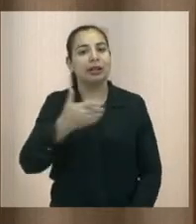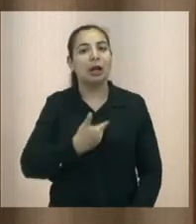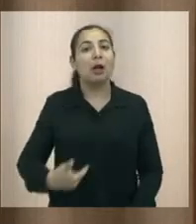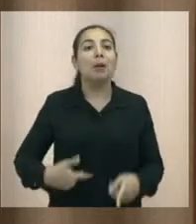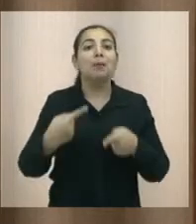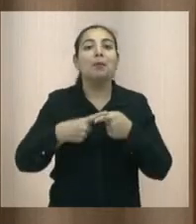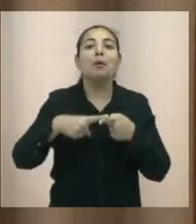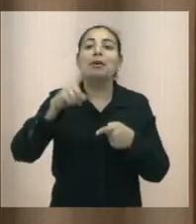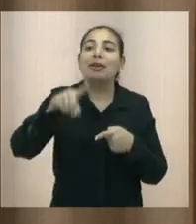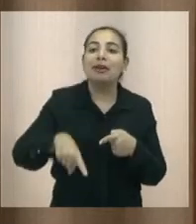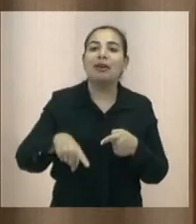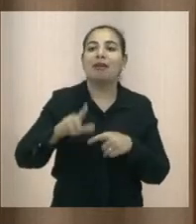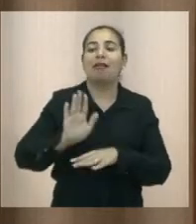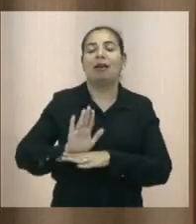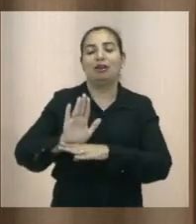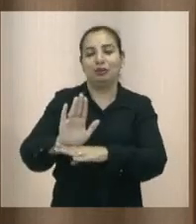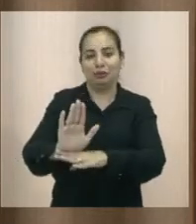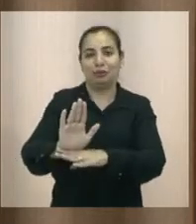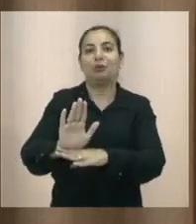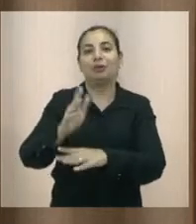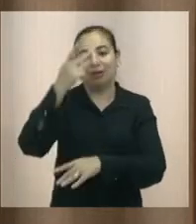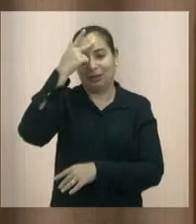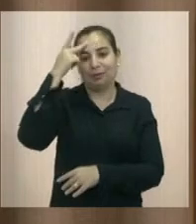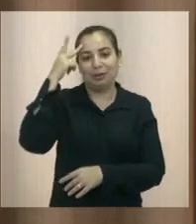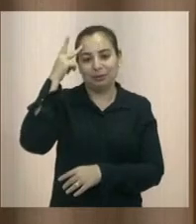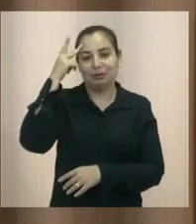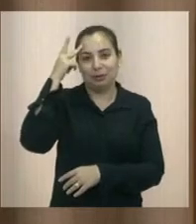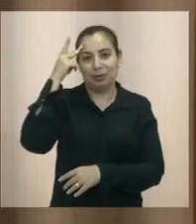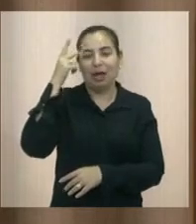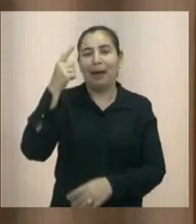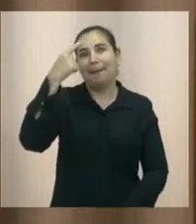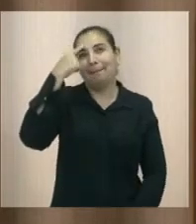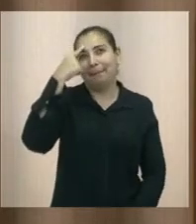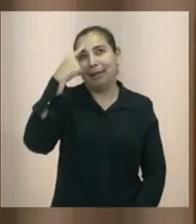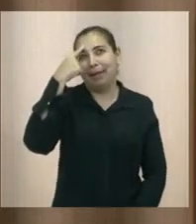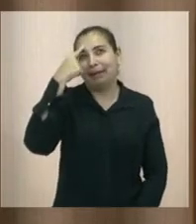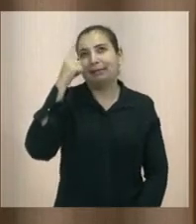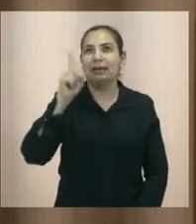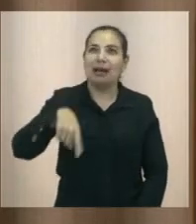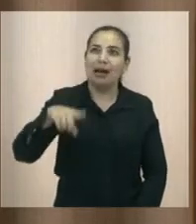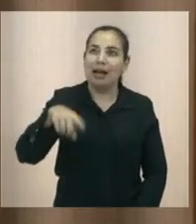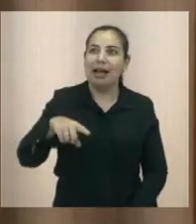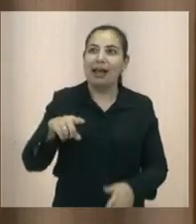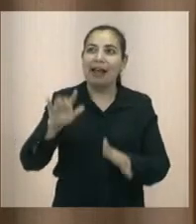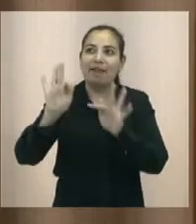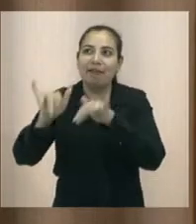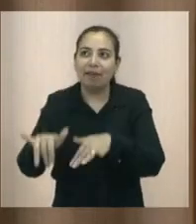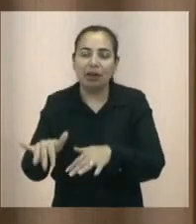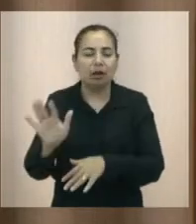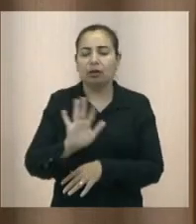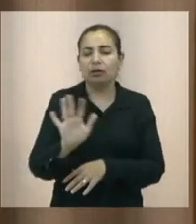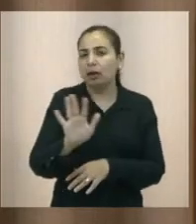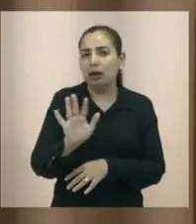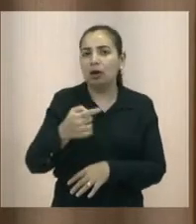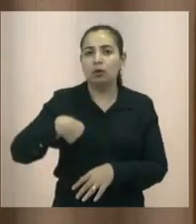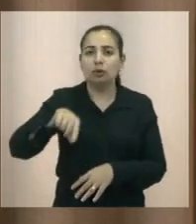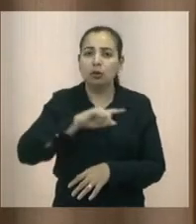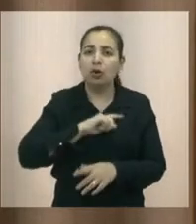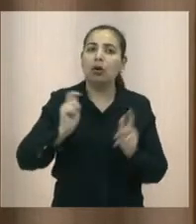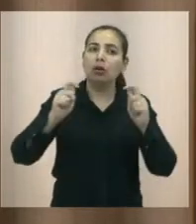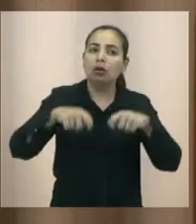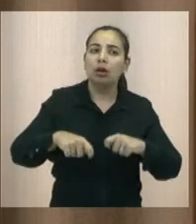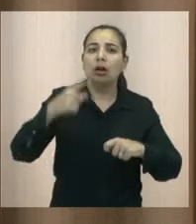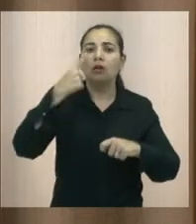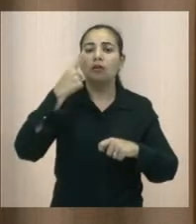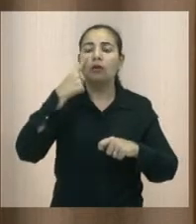população. É um meio, não é um fim, né? Nunca um cargo pode ser um fim. Ele é um meio para a gente chegar a um objetivo, um objetivo